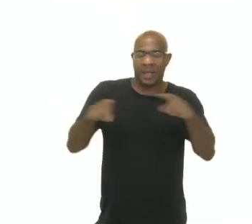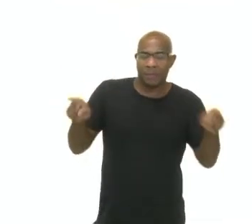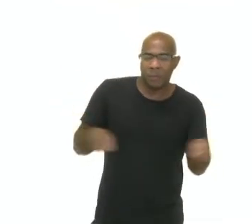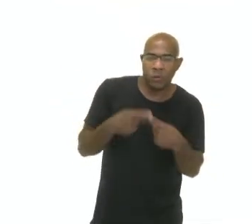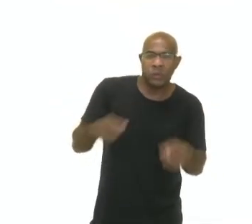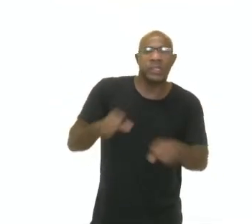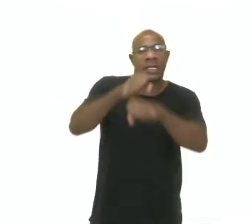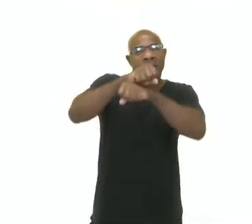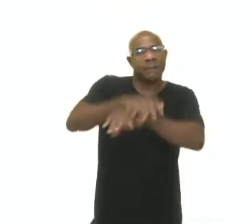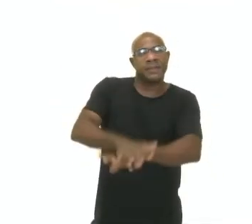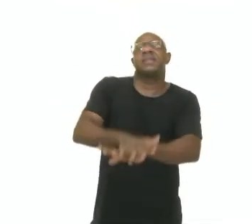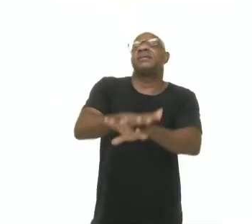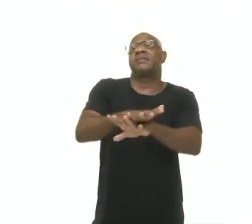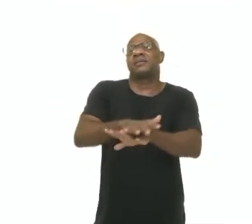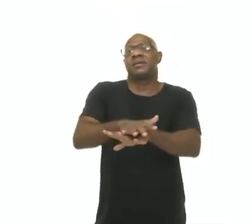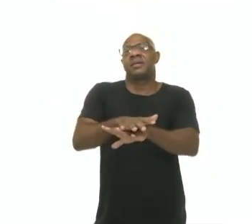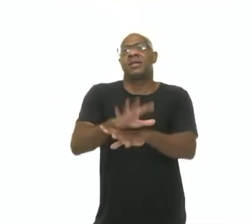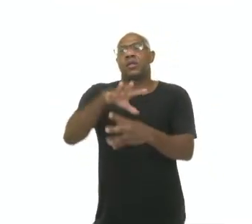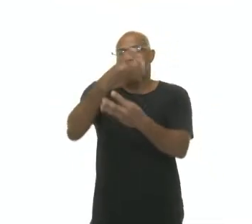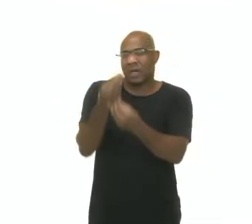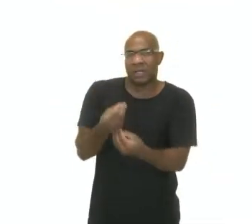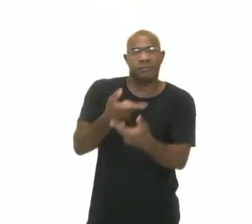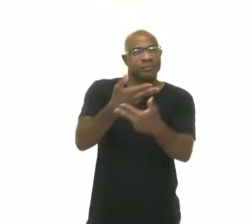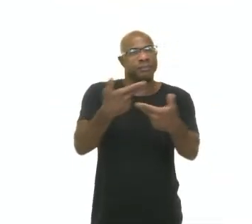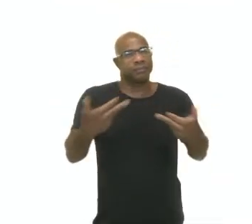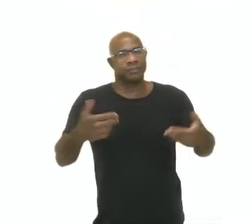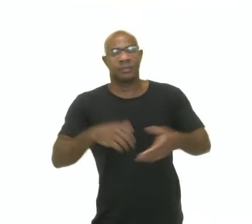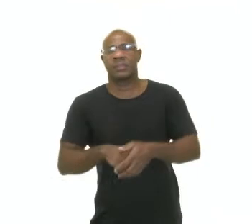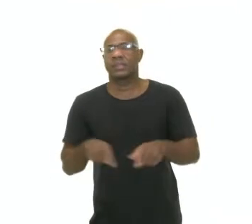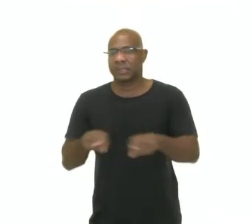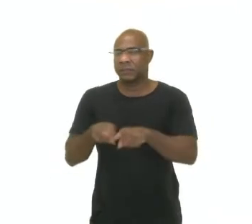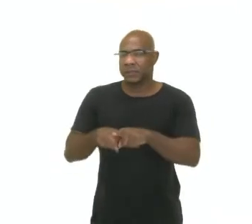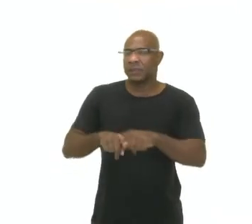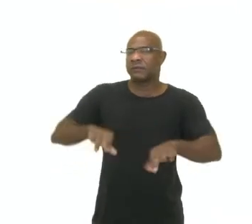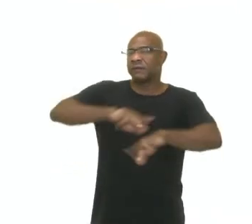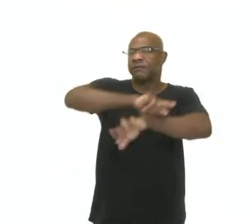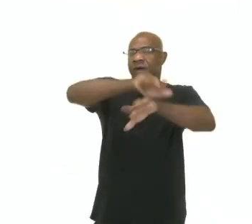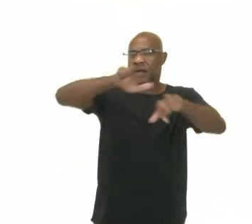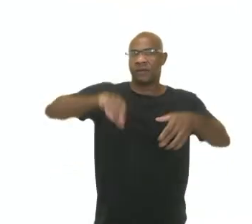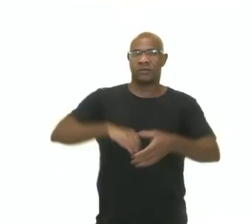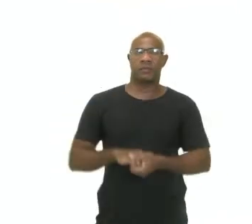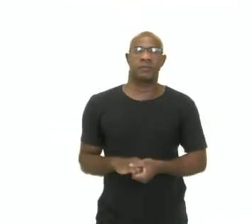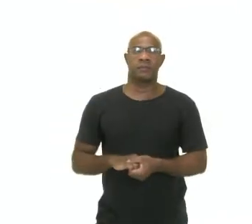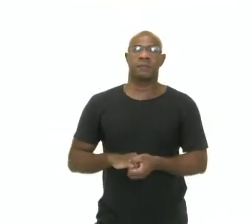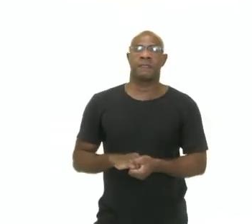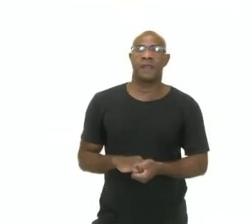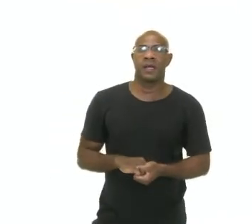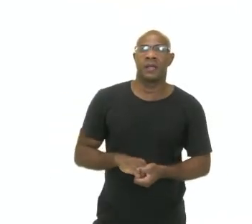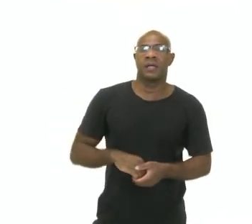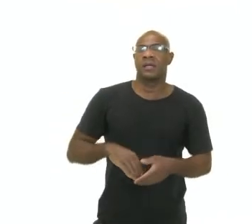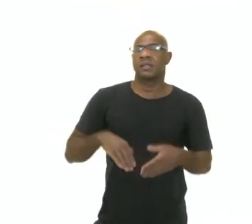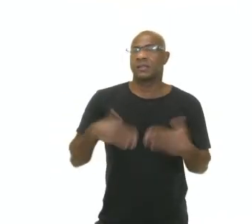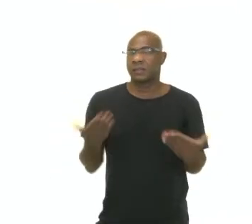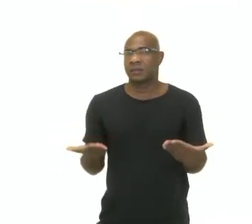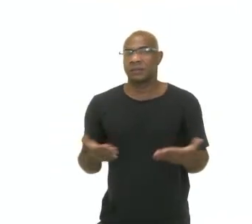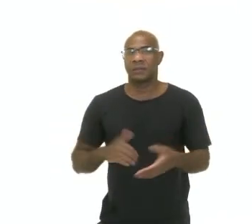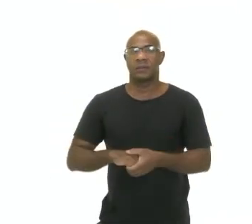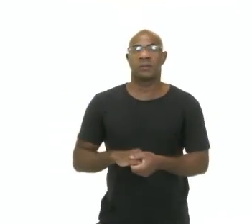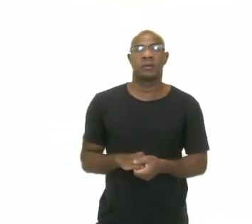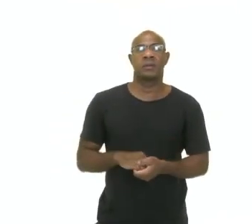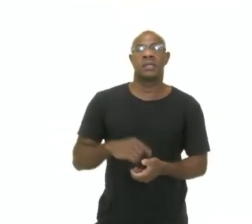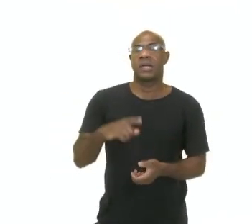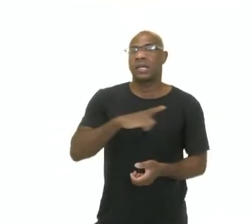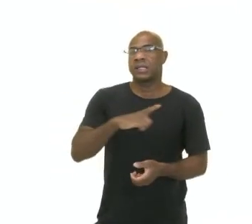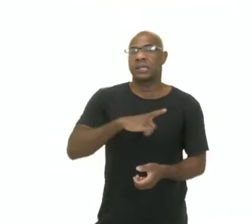discursos de ódio, fanatismos e dogmatismos, com verdades absolutas e inquestionáveis, opostas